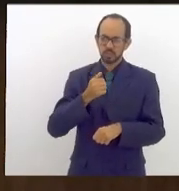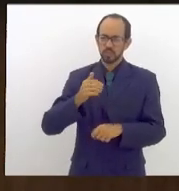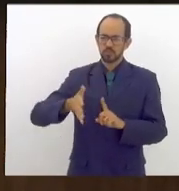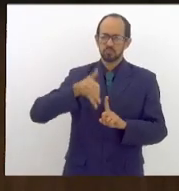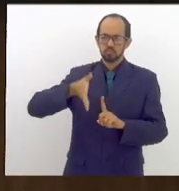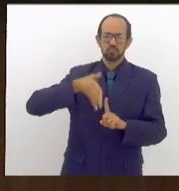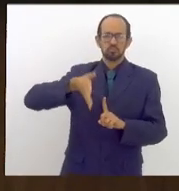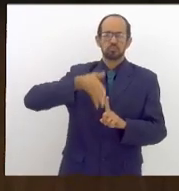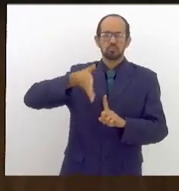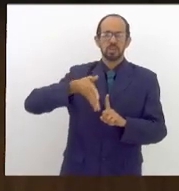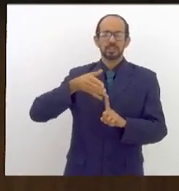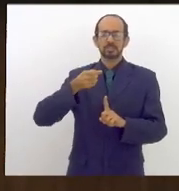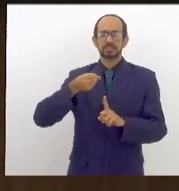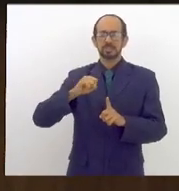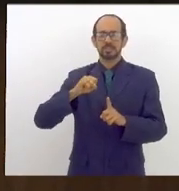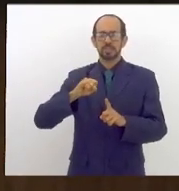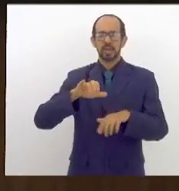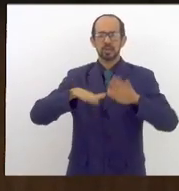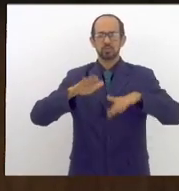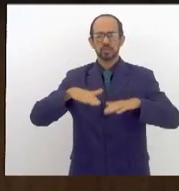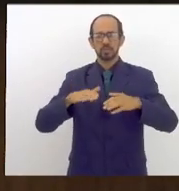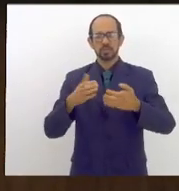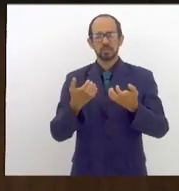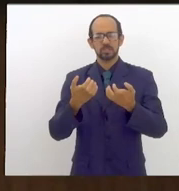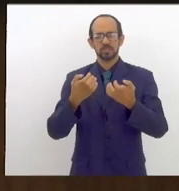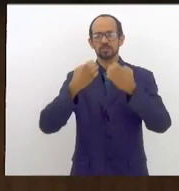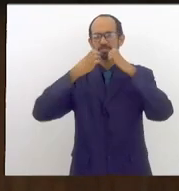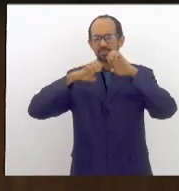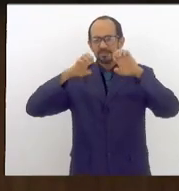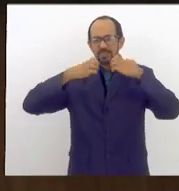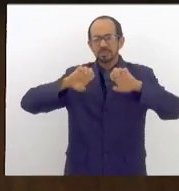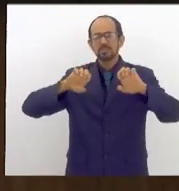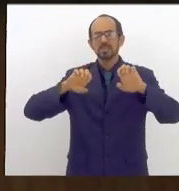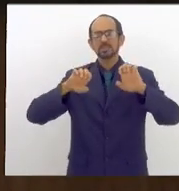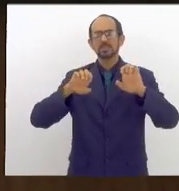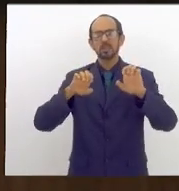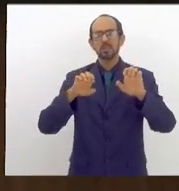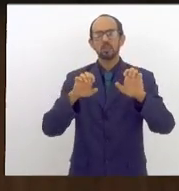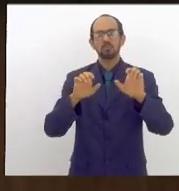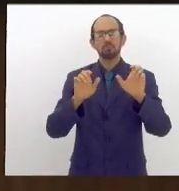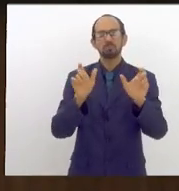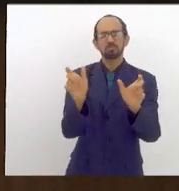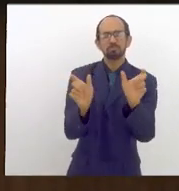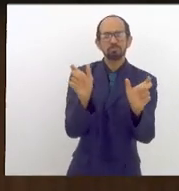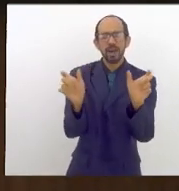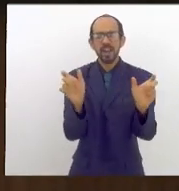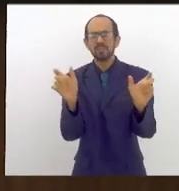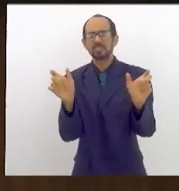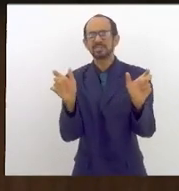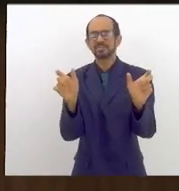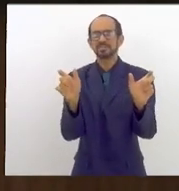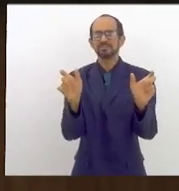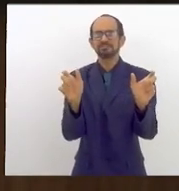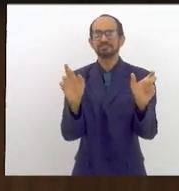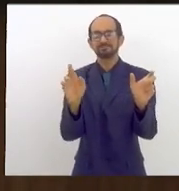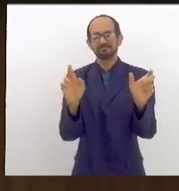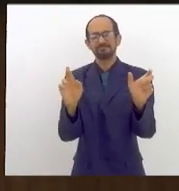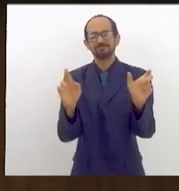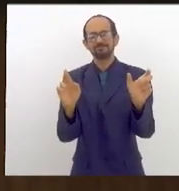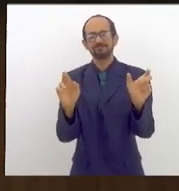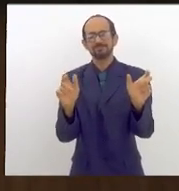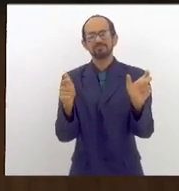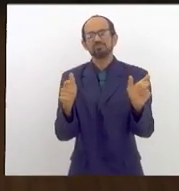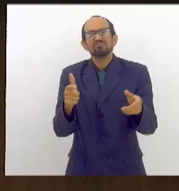gente expressa as palavras que não são pronunciadas e eu sempre faltei